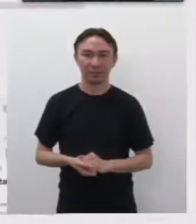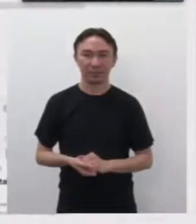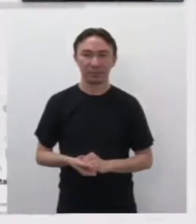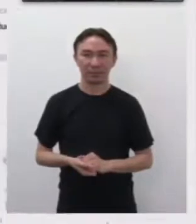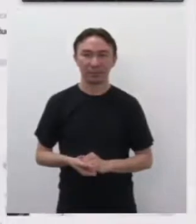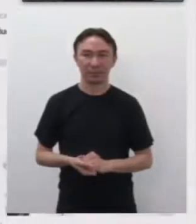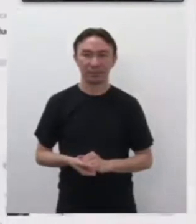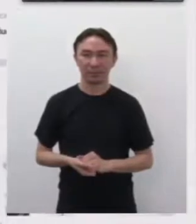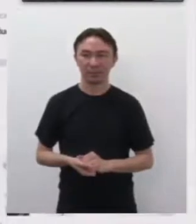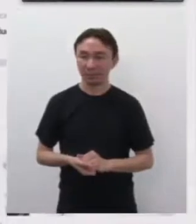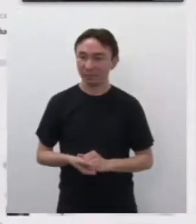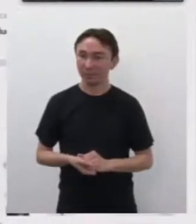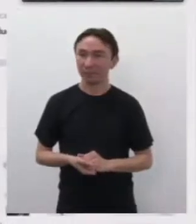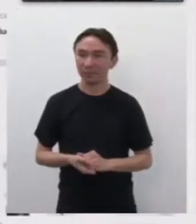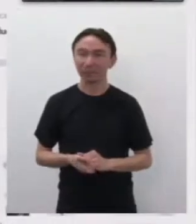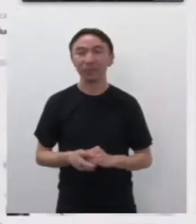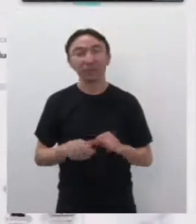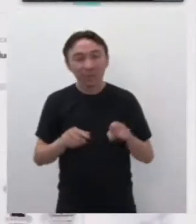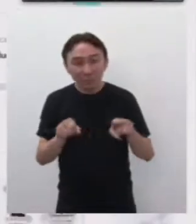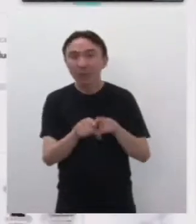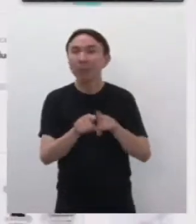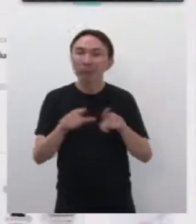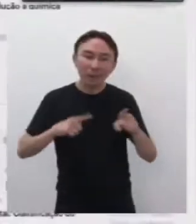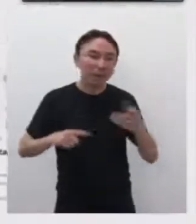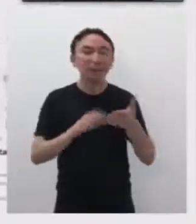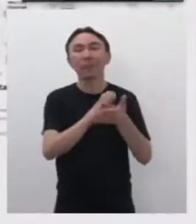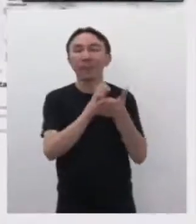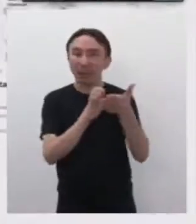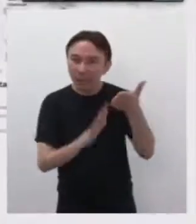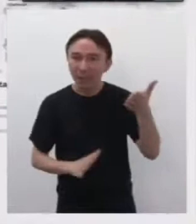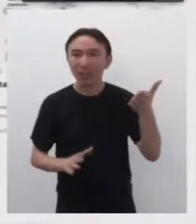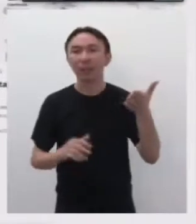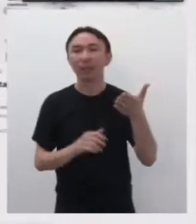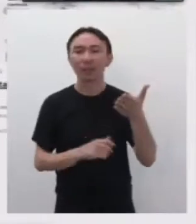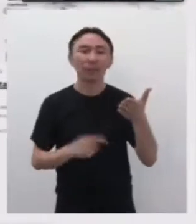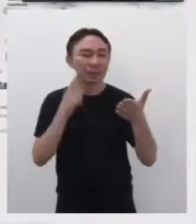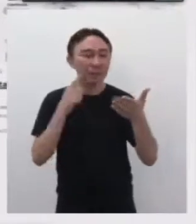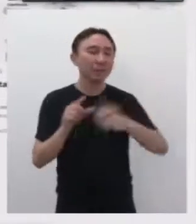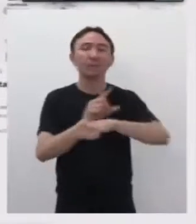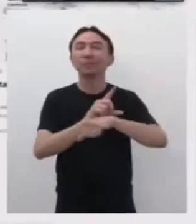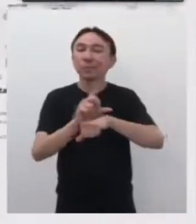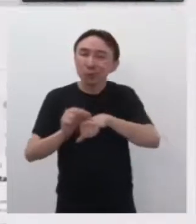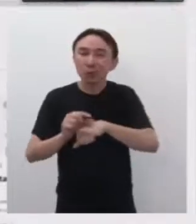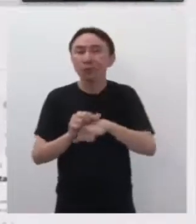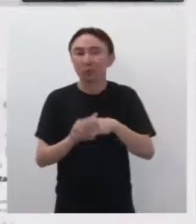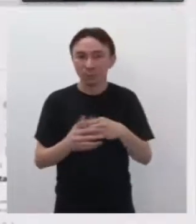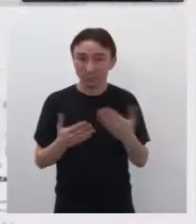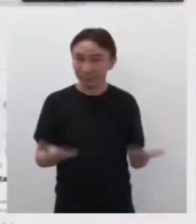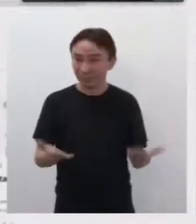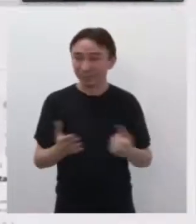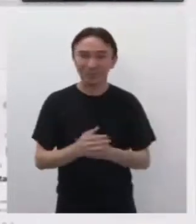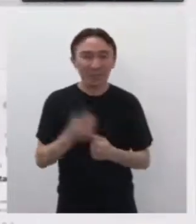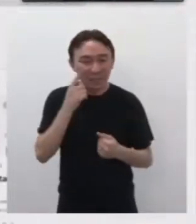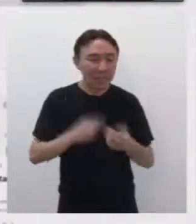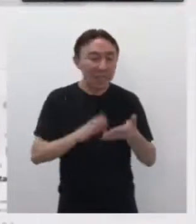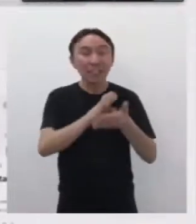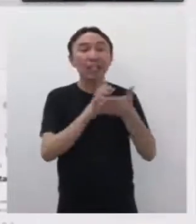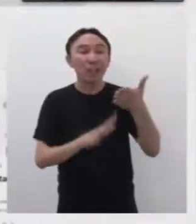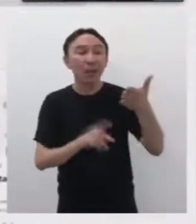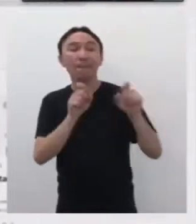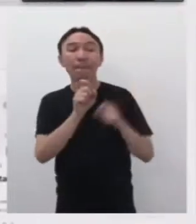Aqui também a gente vai ter aqui os exercícios e os artigos, tá? Quando você clica no